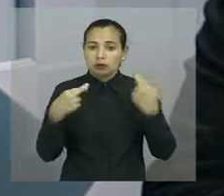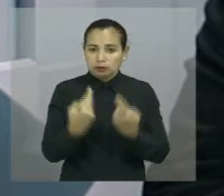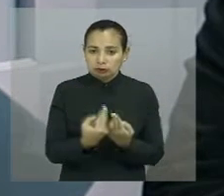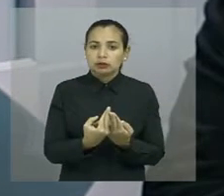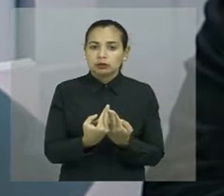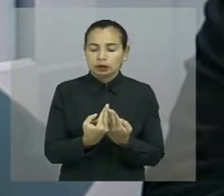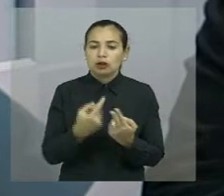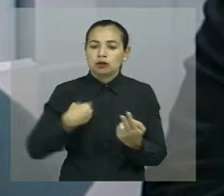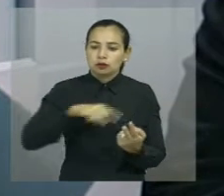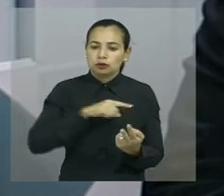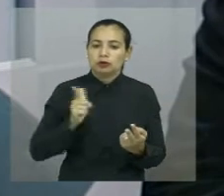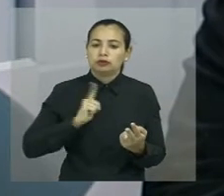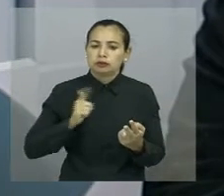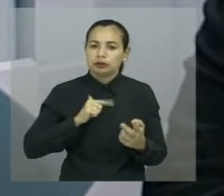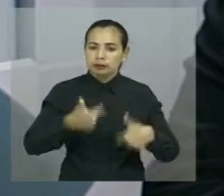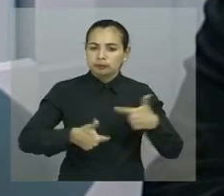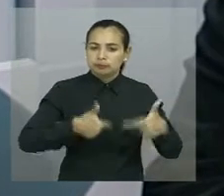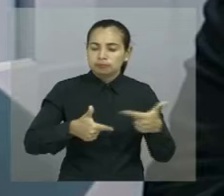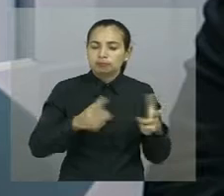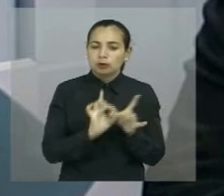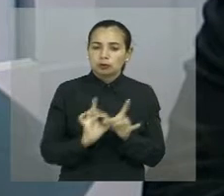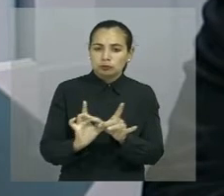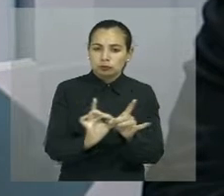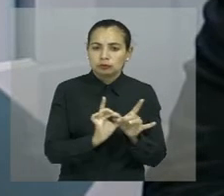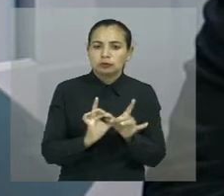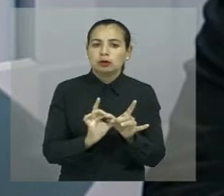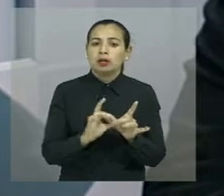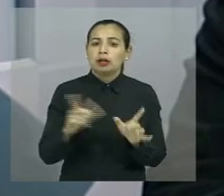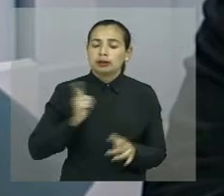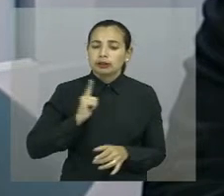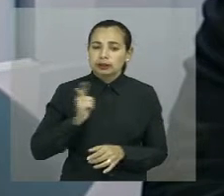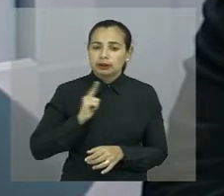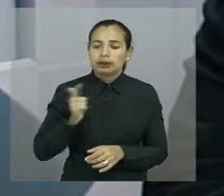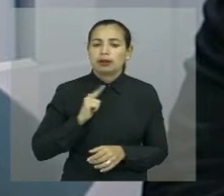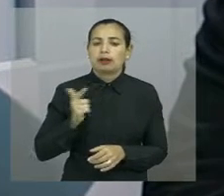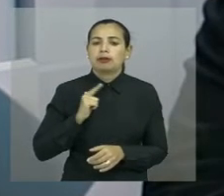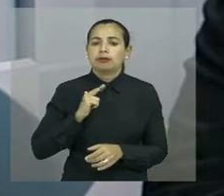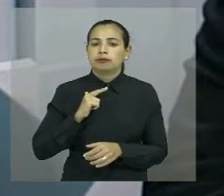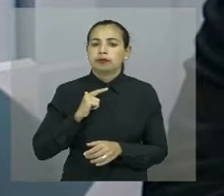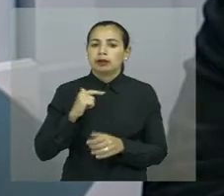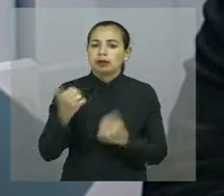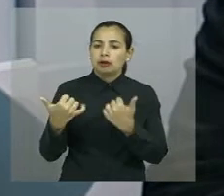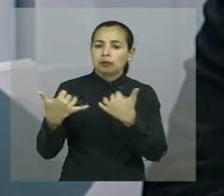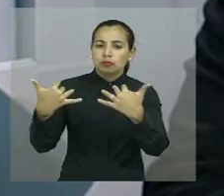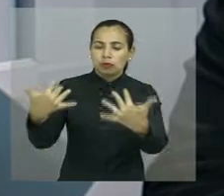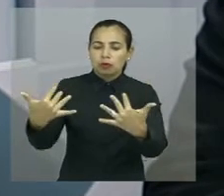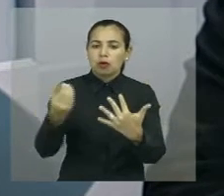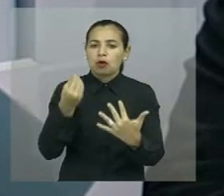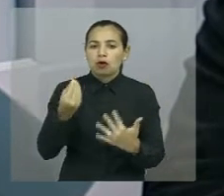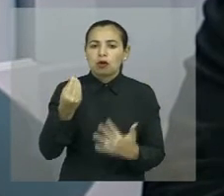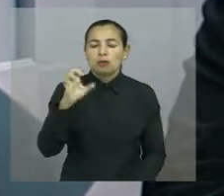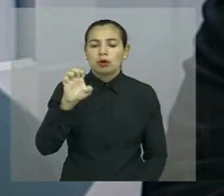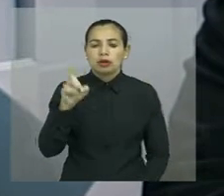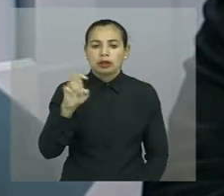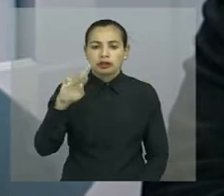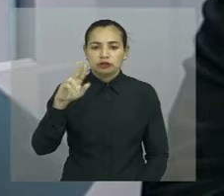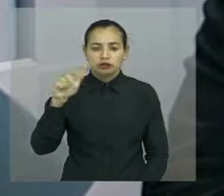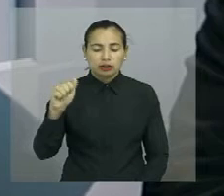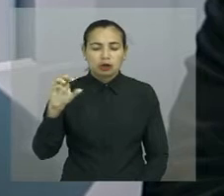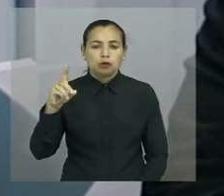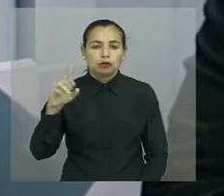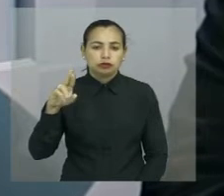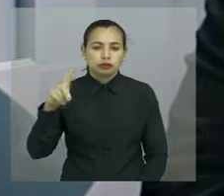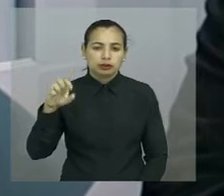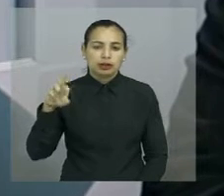39 momentos que nós estivemos juntos, reuniões propriamente dito, nós tivemos ordinária 14, extraordinária 5,